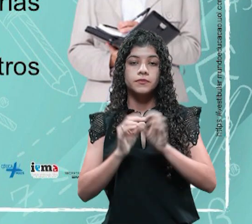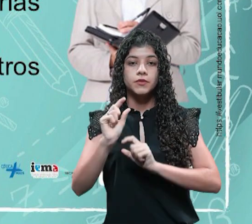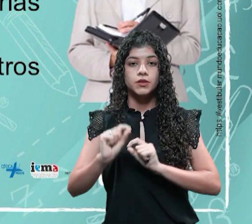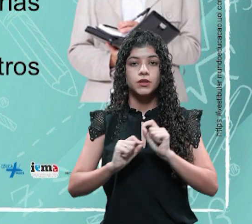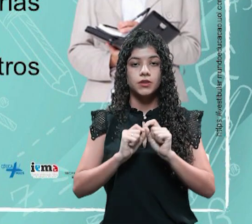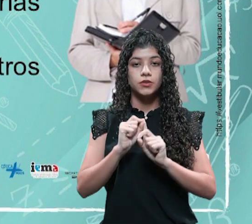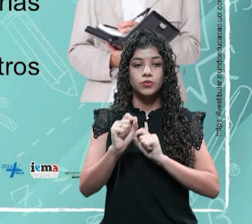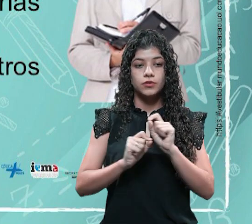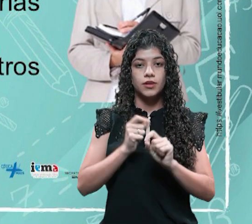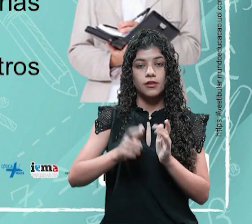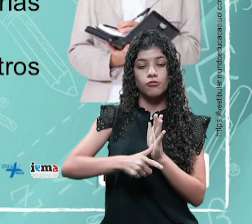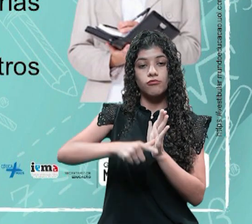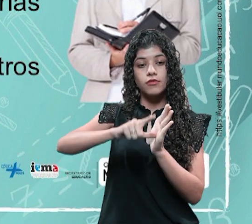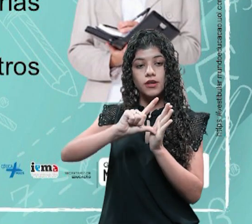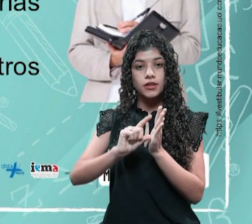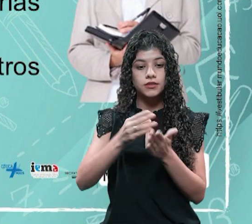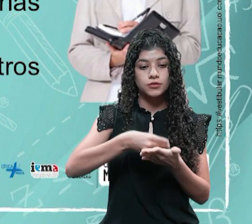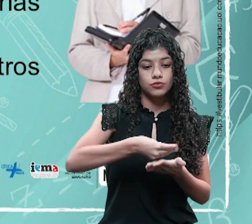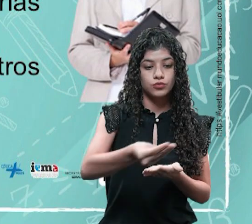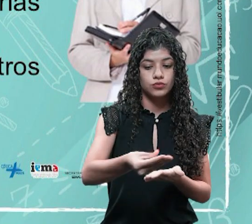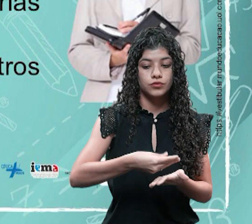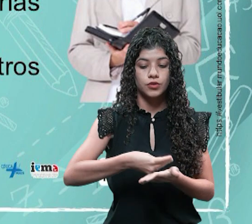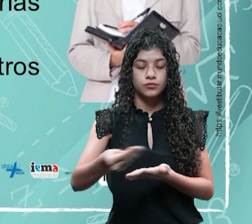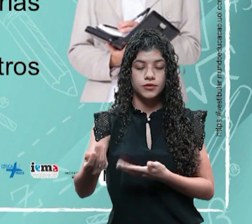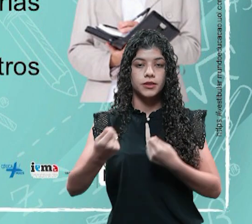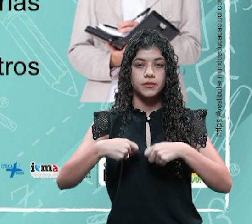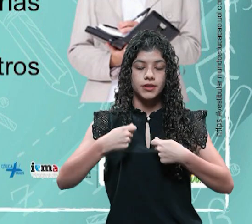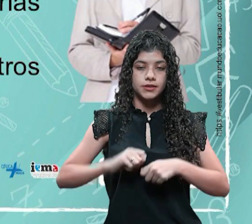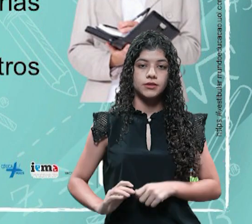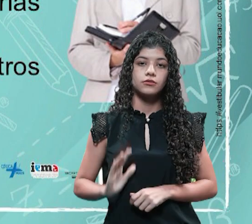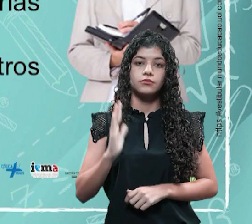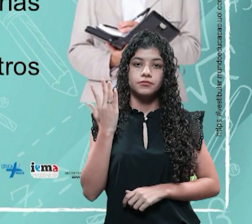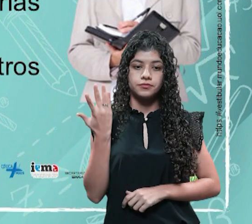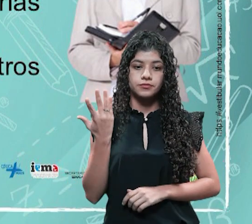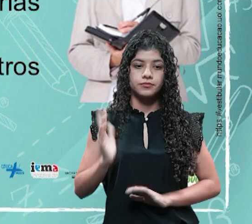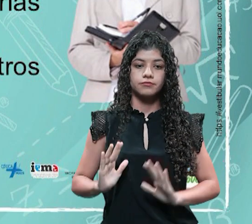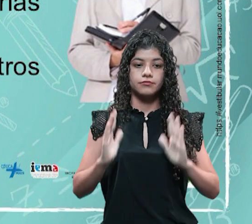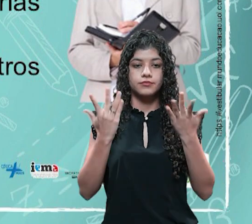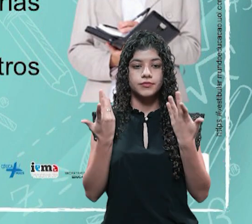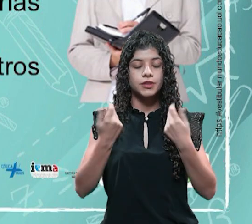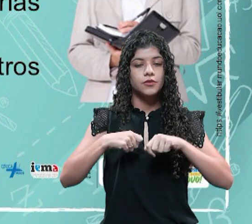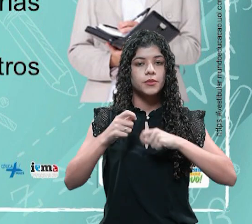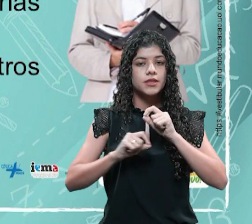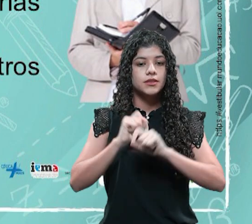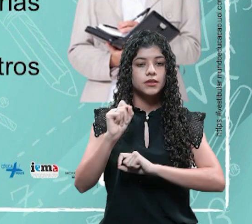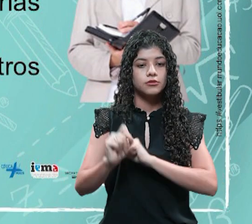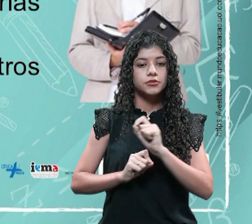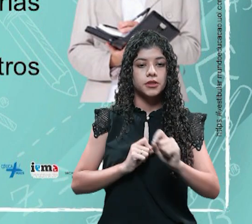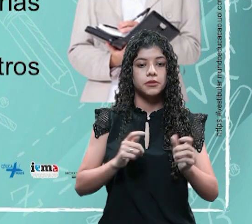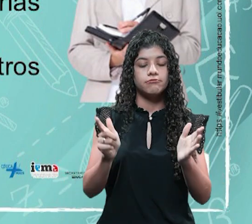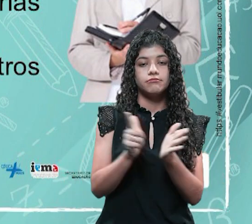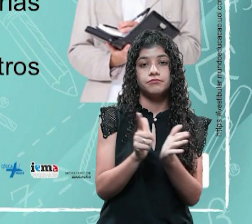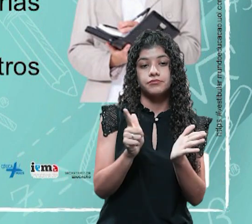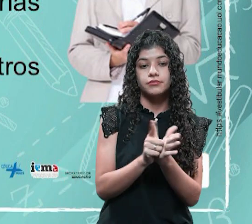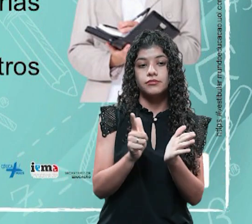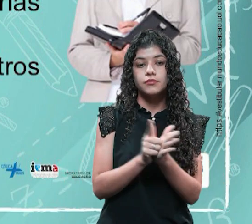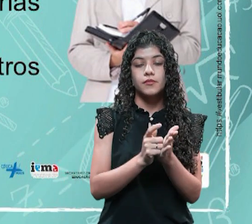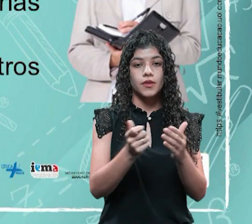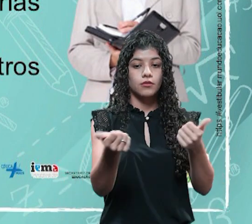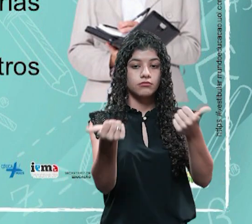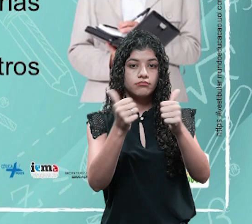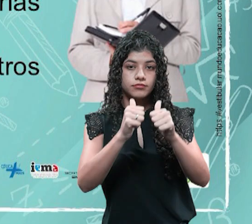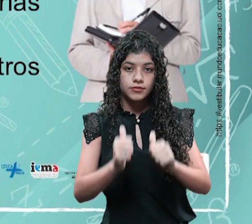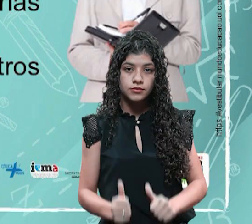com antecedência os impressos e outros materiais necessários ao evento, se eu for precisar de um impresso para